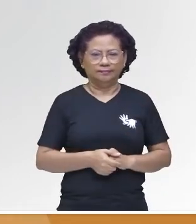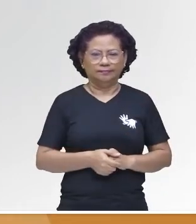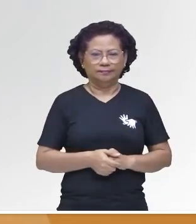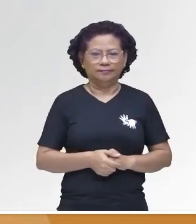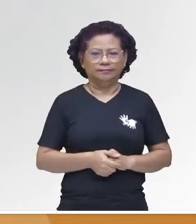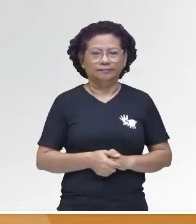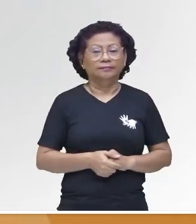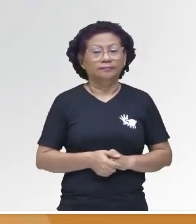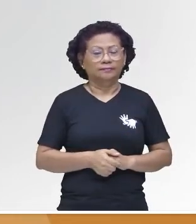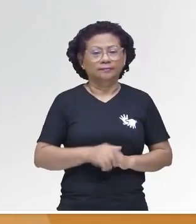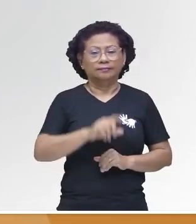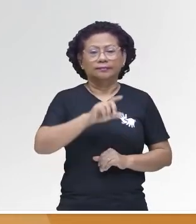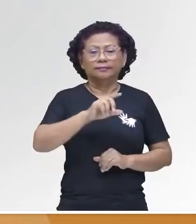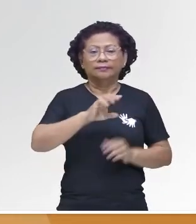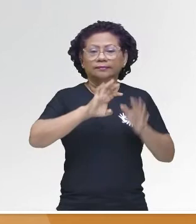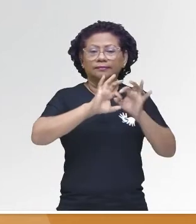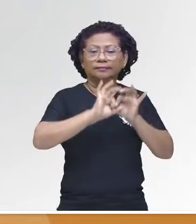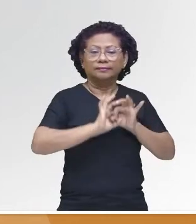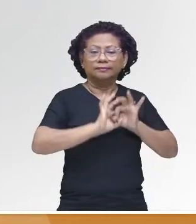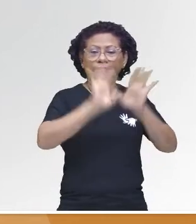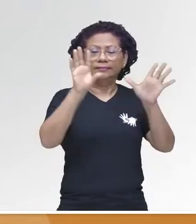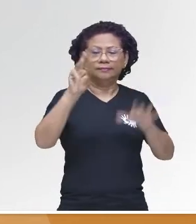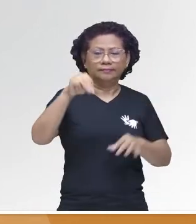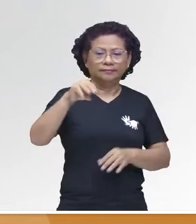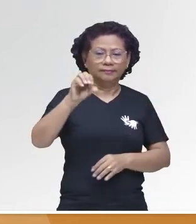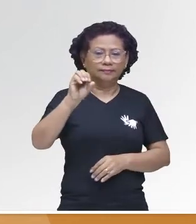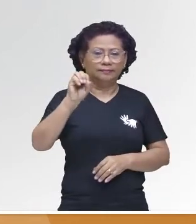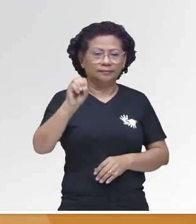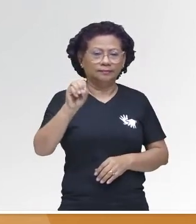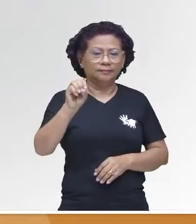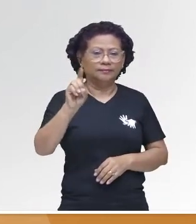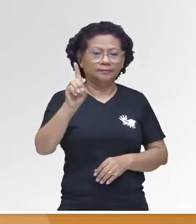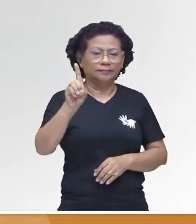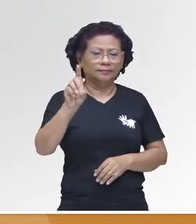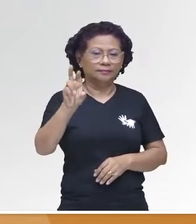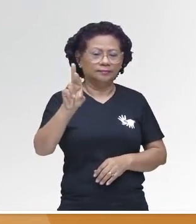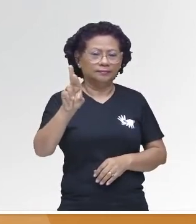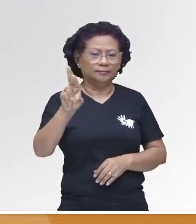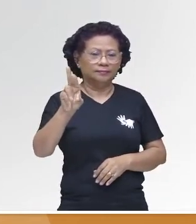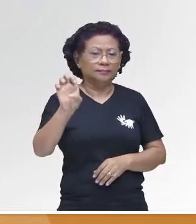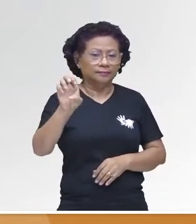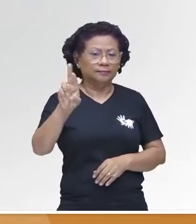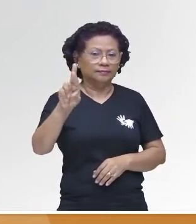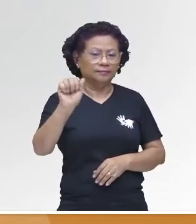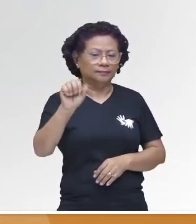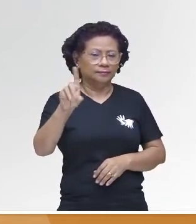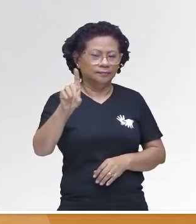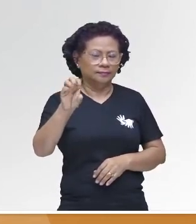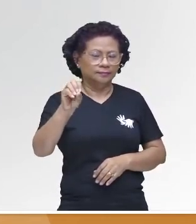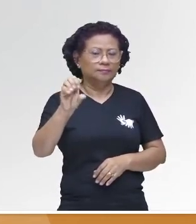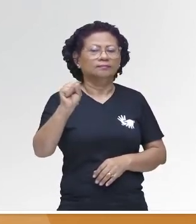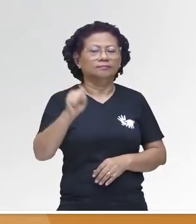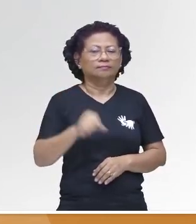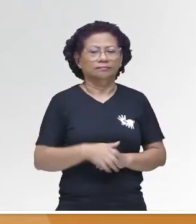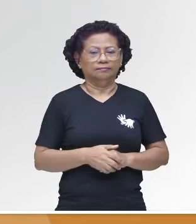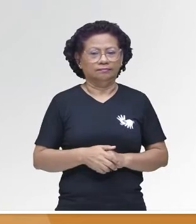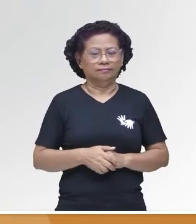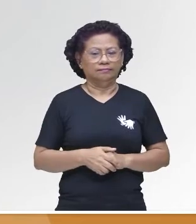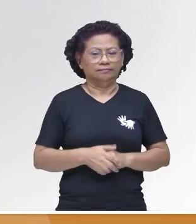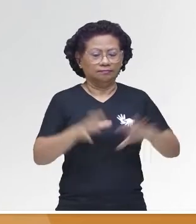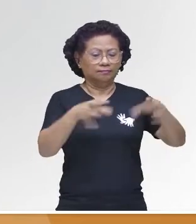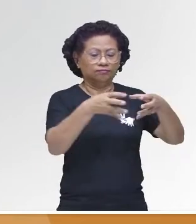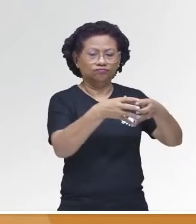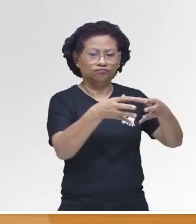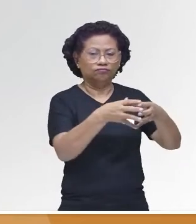moderados. Esses aqui, eles eram monarquistas. Precisamos de um imperador, mas que esse imperador